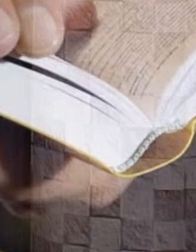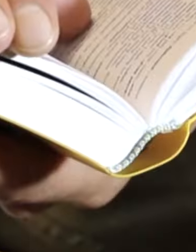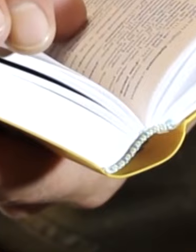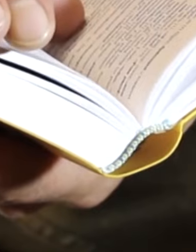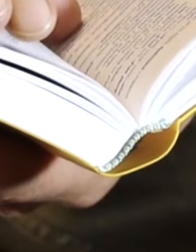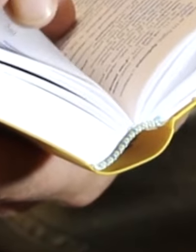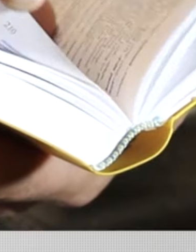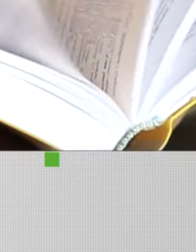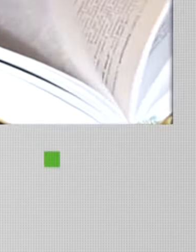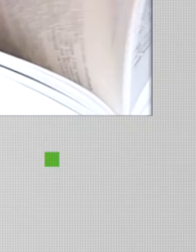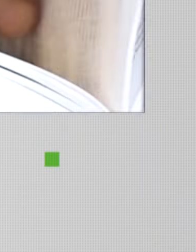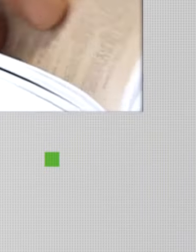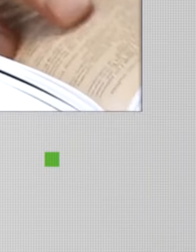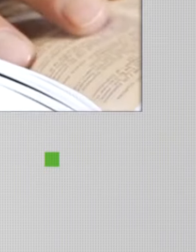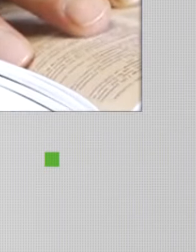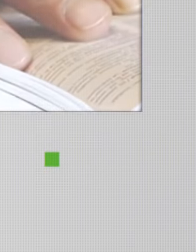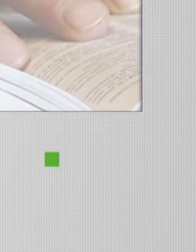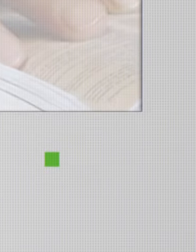texto.